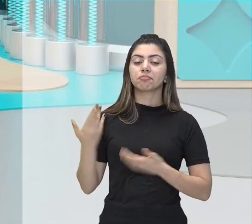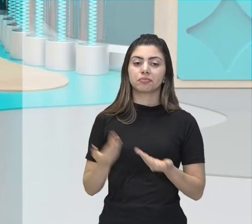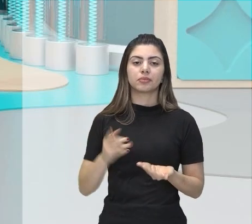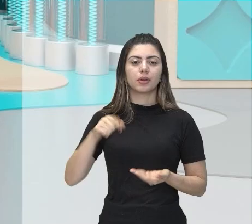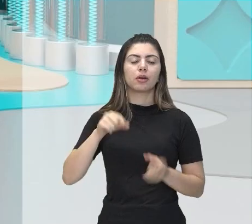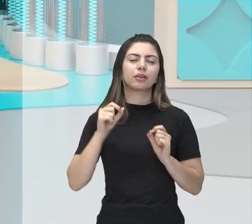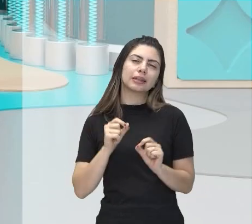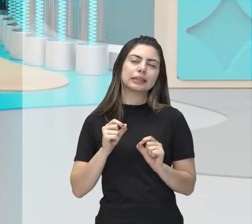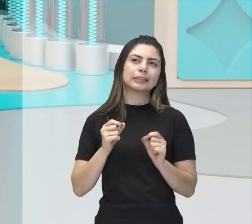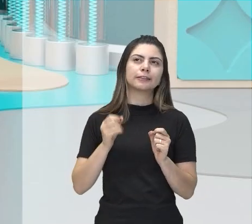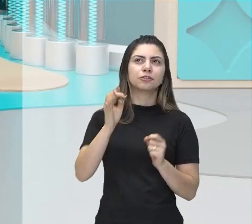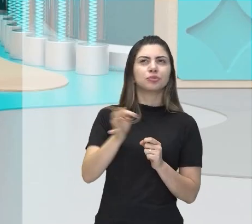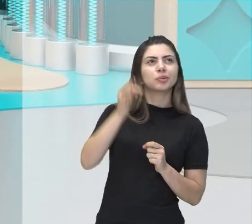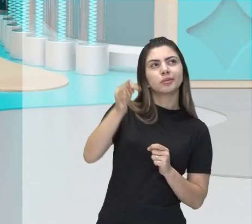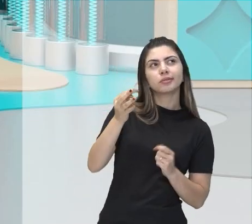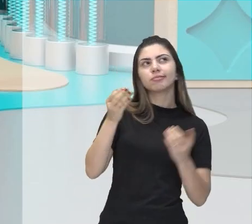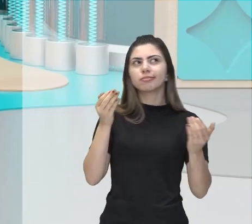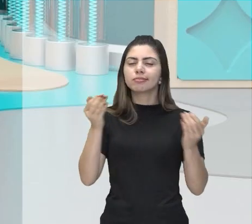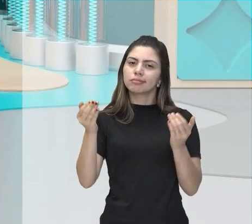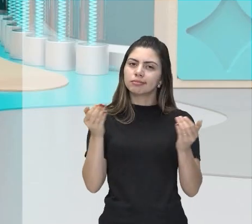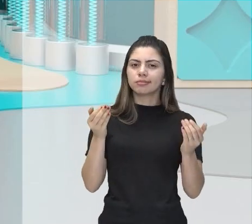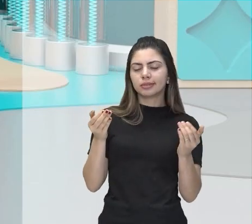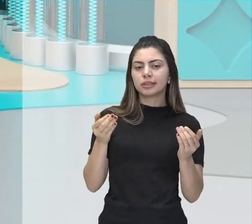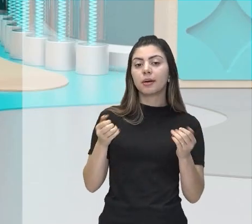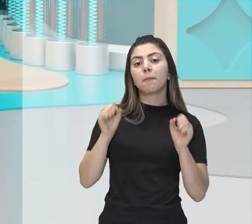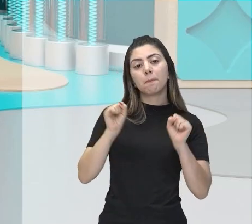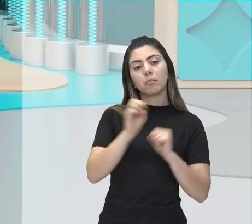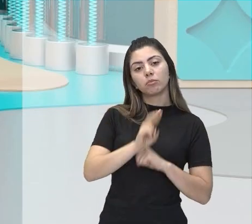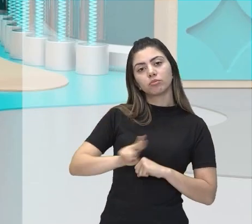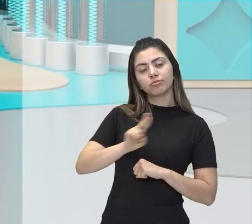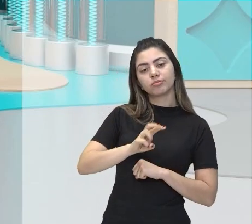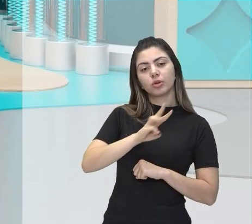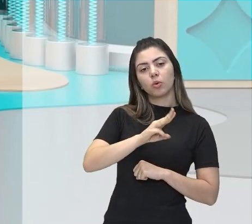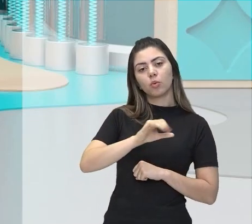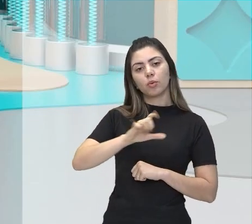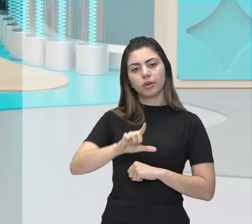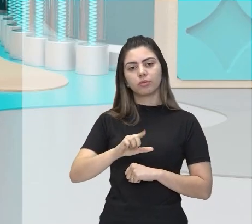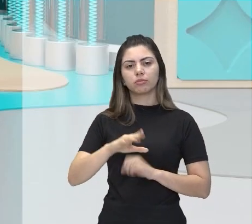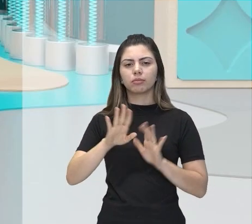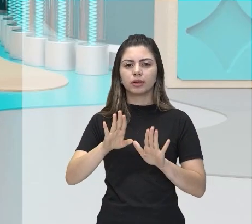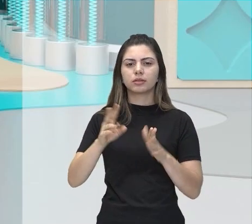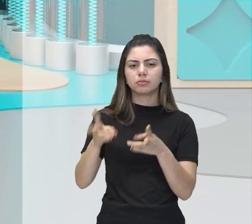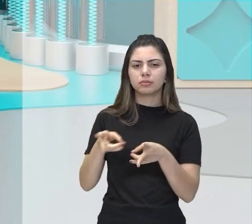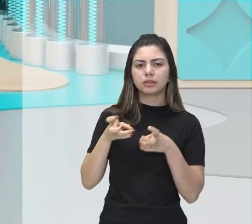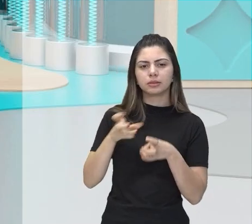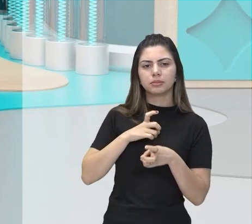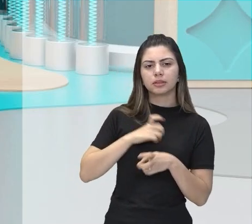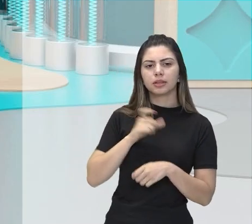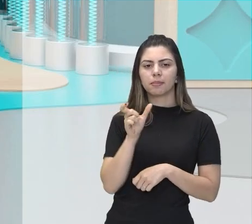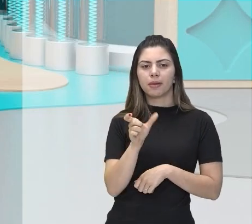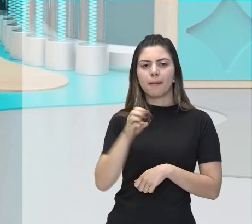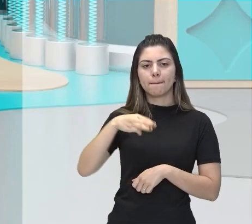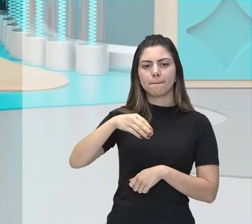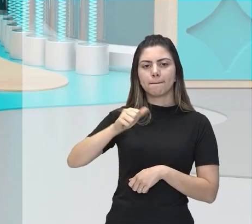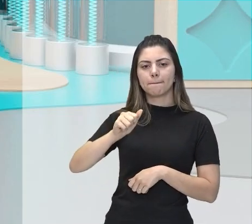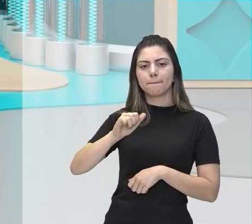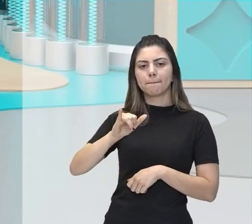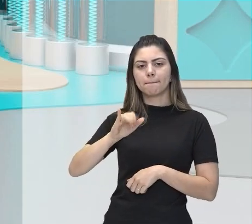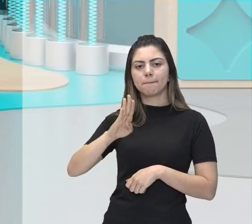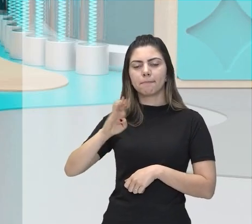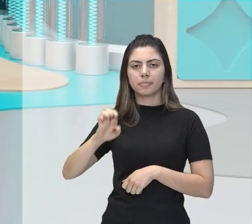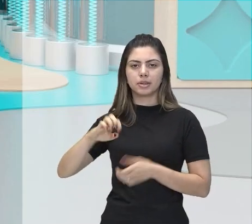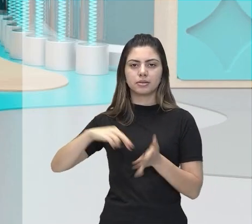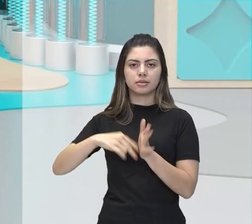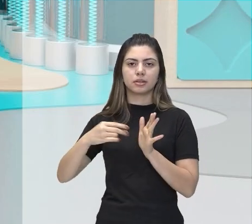só. Teve essa palavrinha aí, maybe. Maybe quer dizer que é algo incerto, porque ela significa